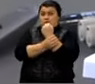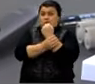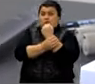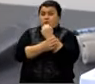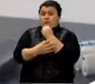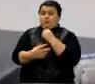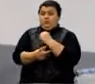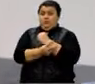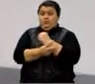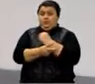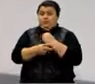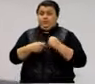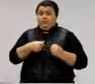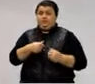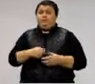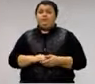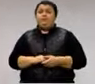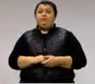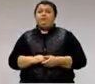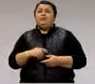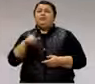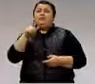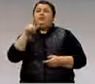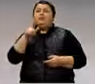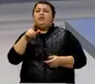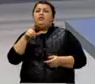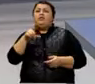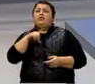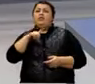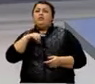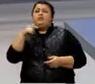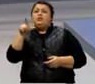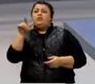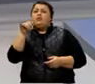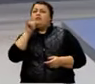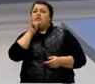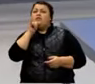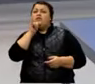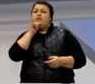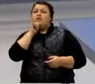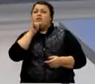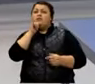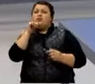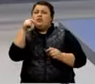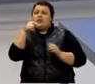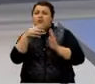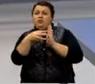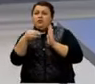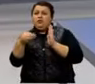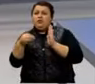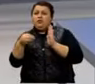proteção. Temos também aqui o exemplo que a gente pode usar nesse modelo,